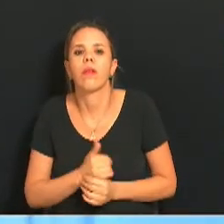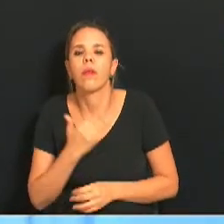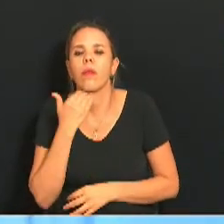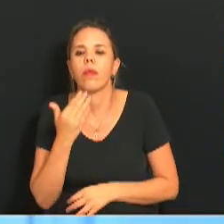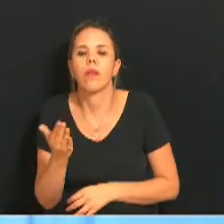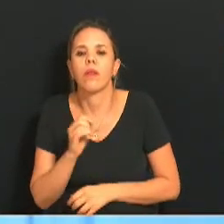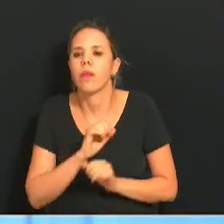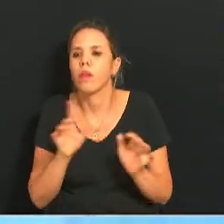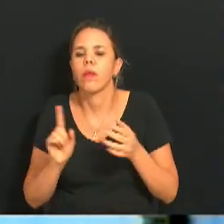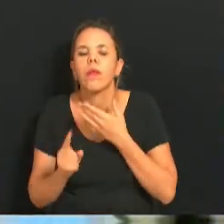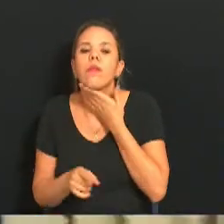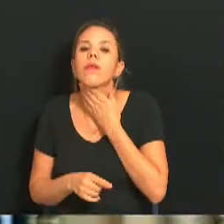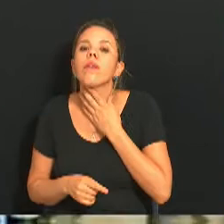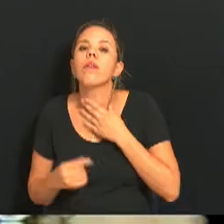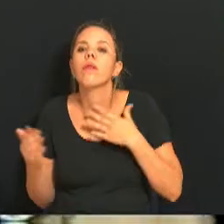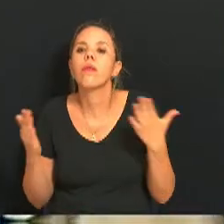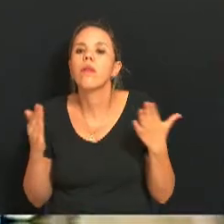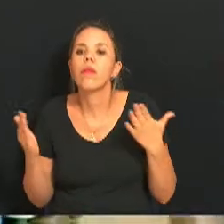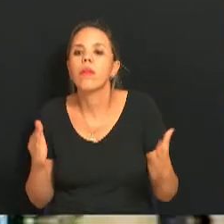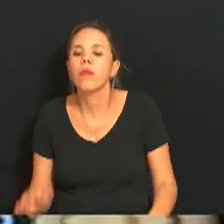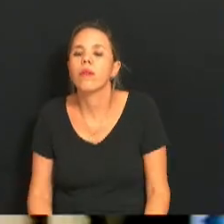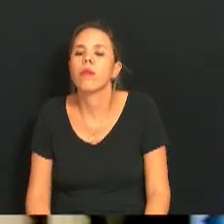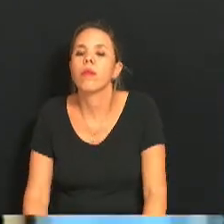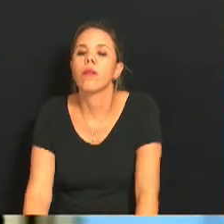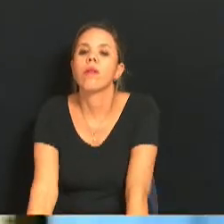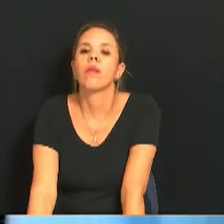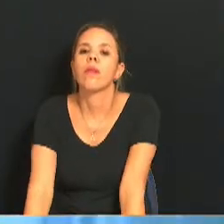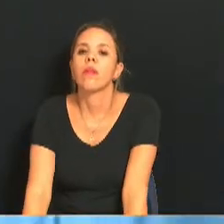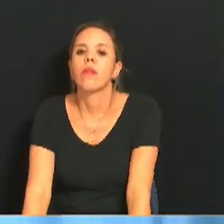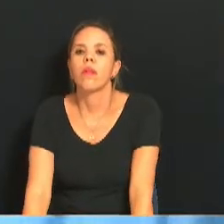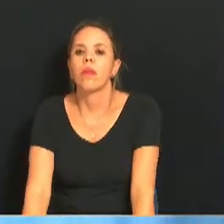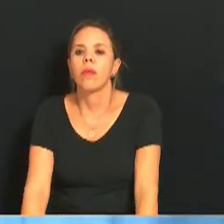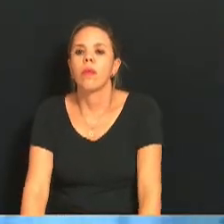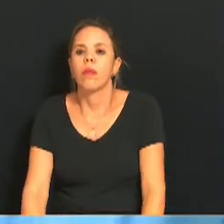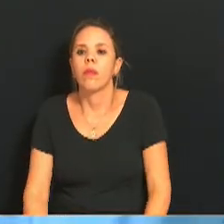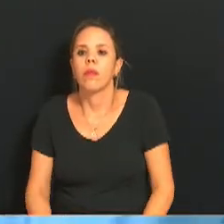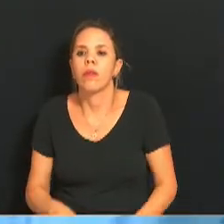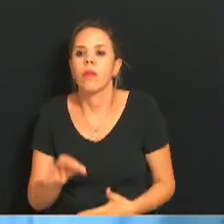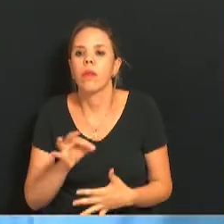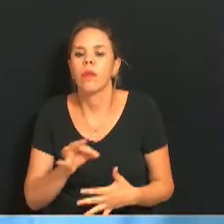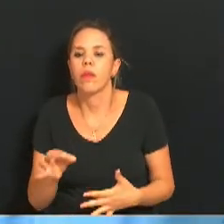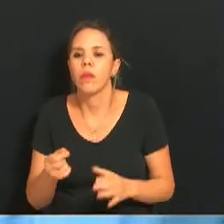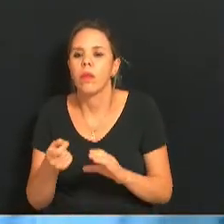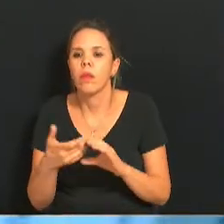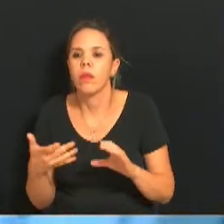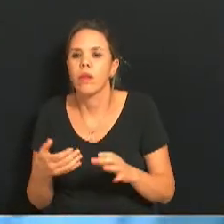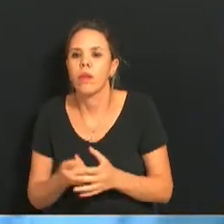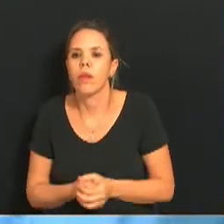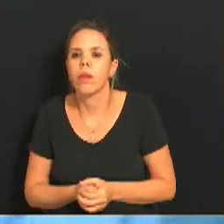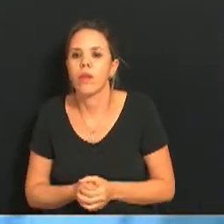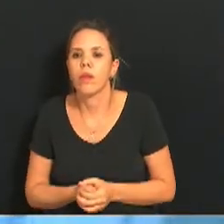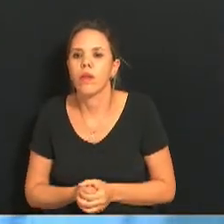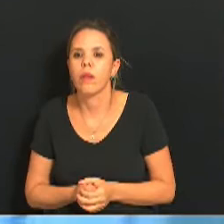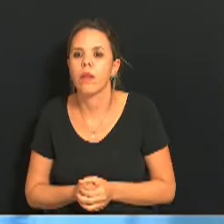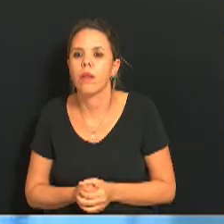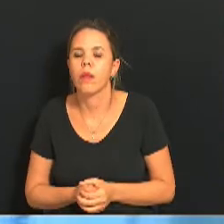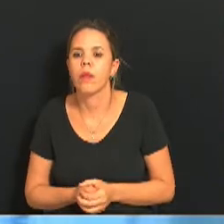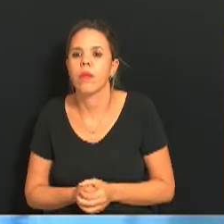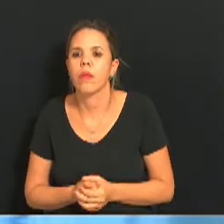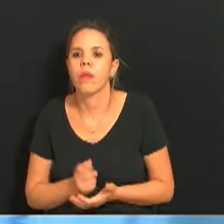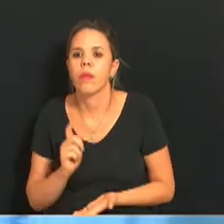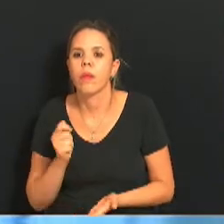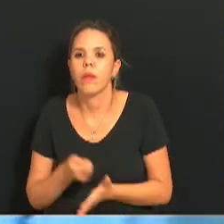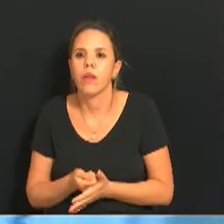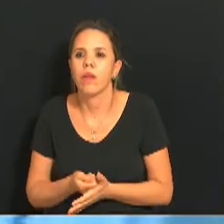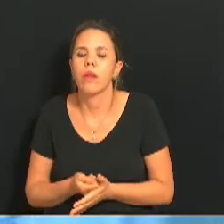Clara sobre quais e já tá triste estavam por um decididas